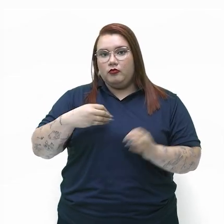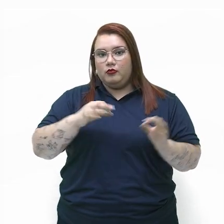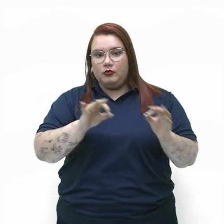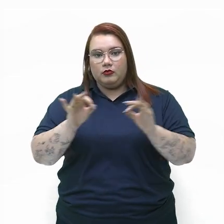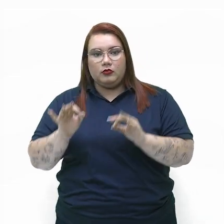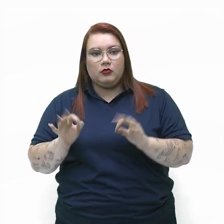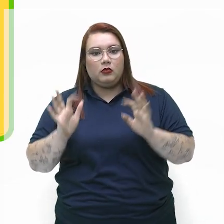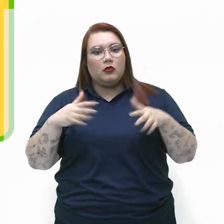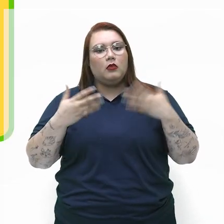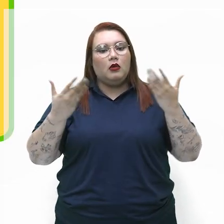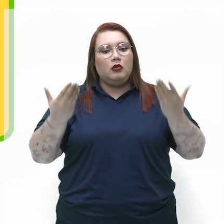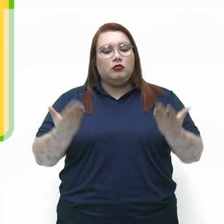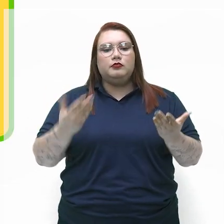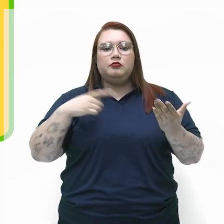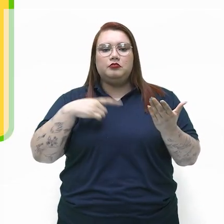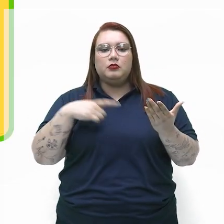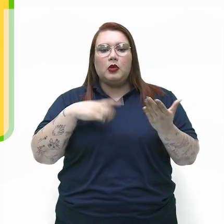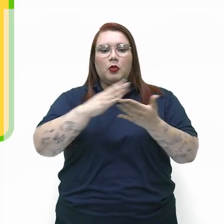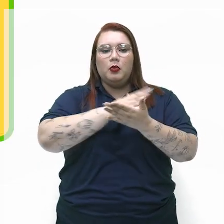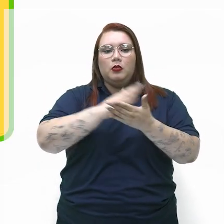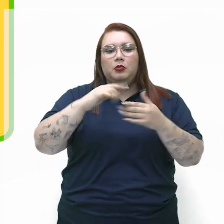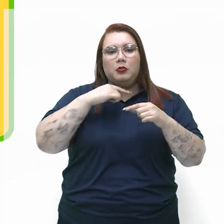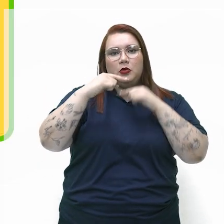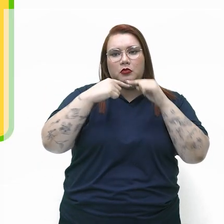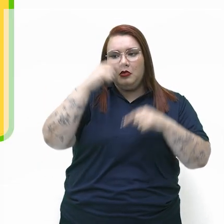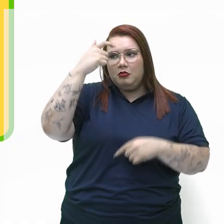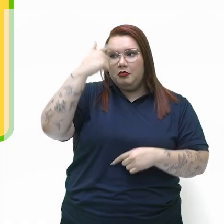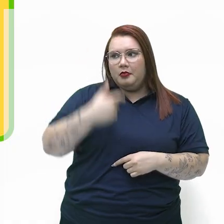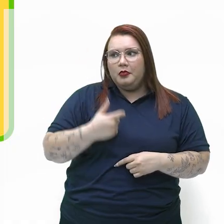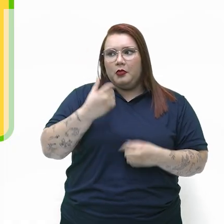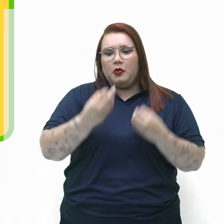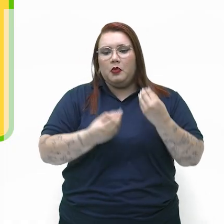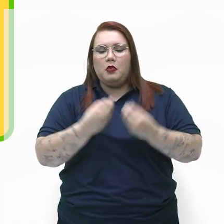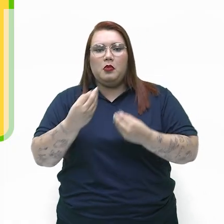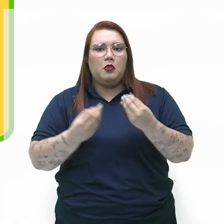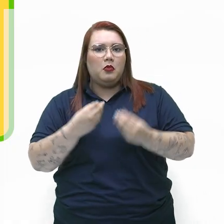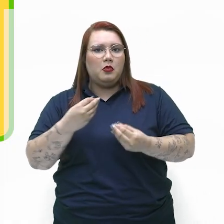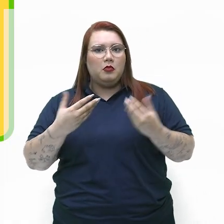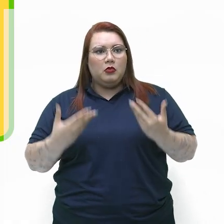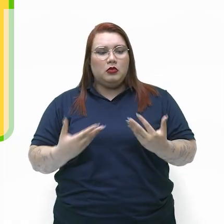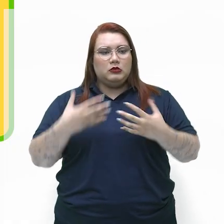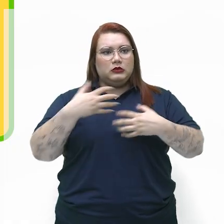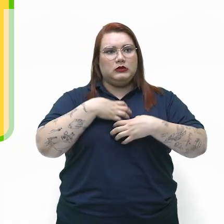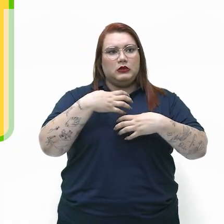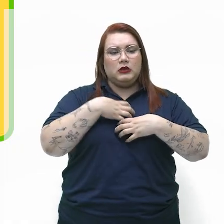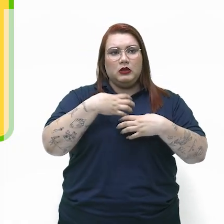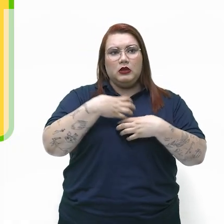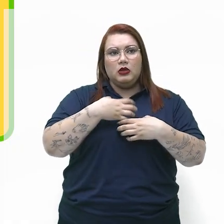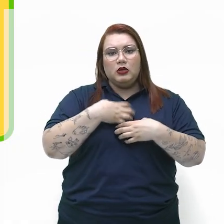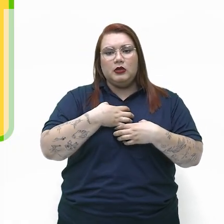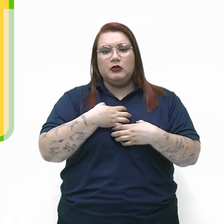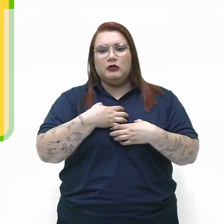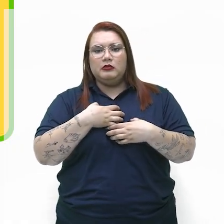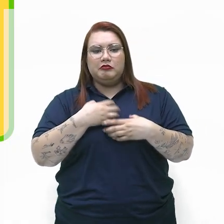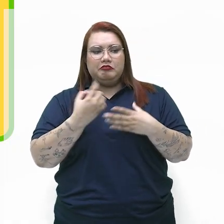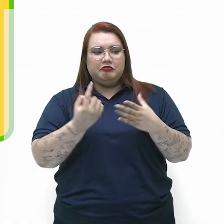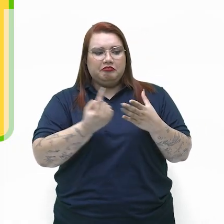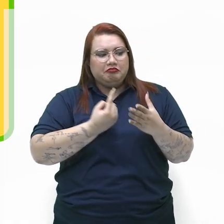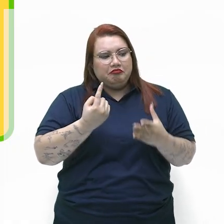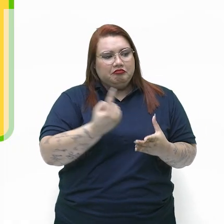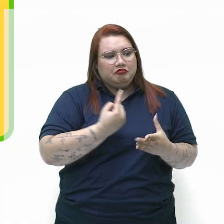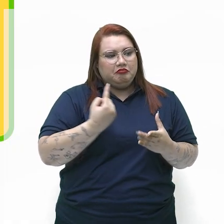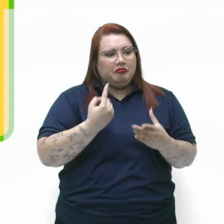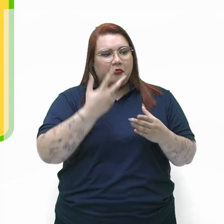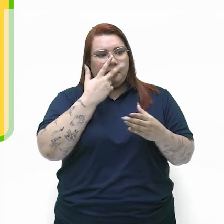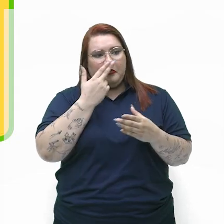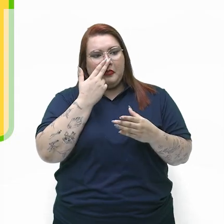indivíduo. Então, é esse momento aí que surgem algumas questões, né? Quem eu sou, por que eu fico